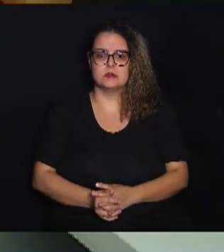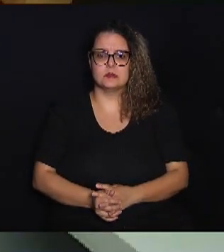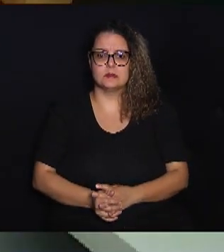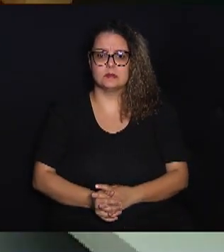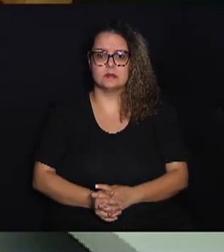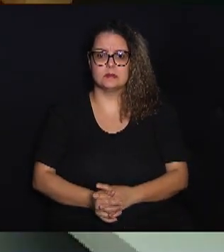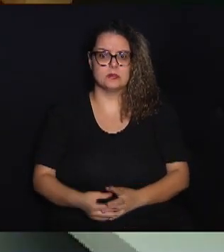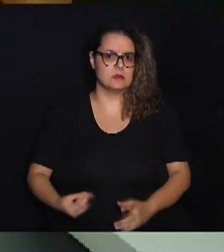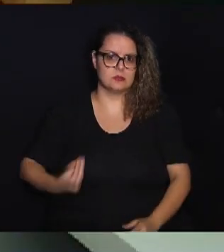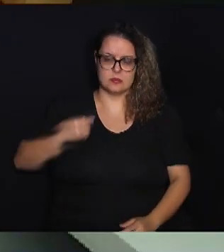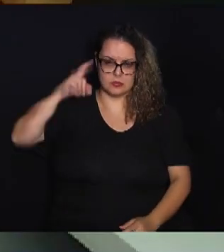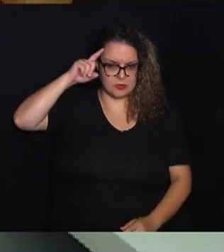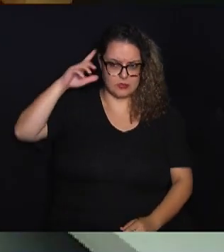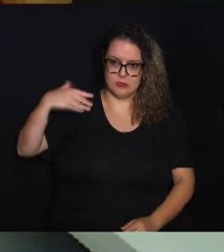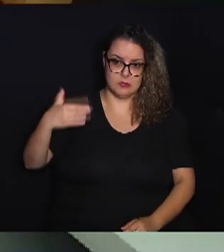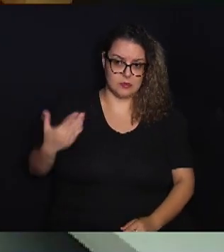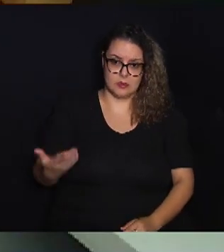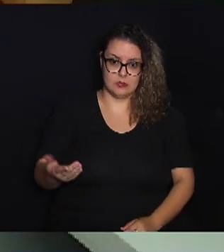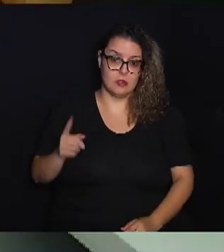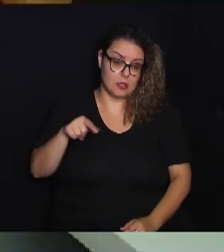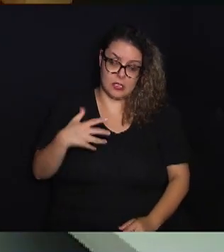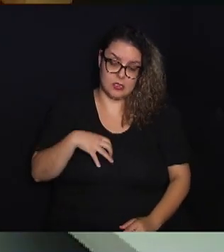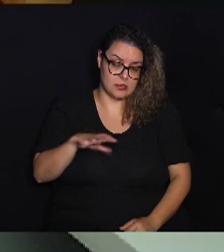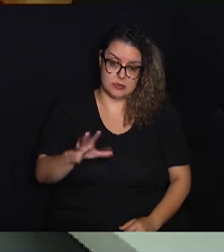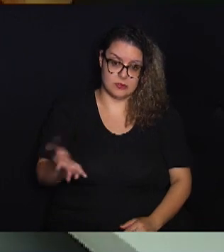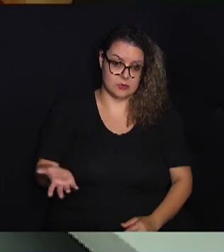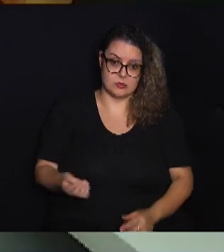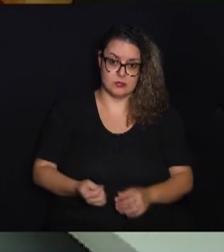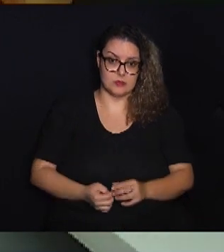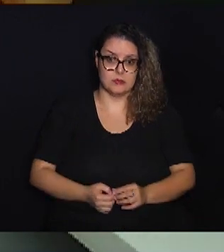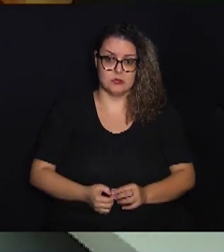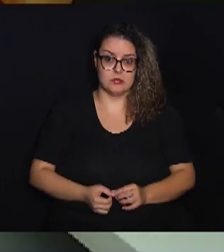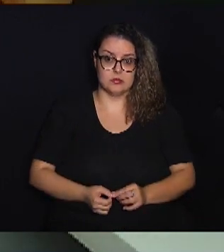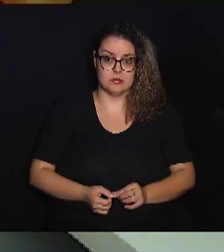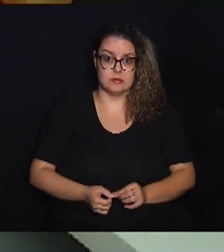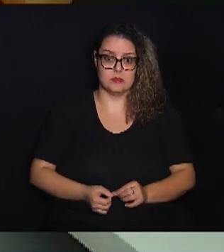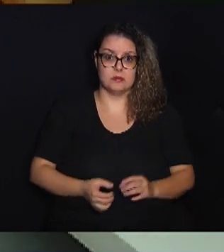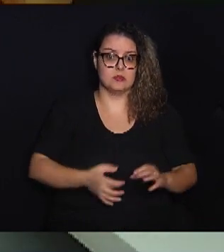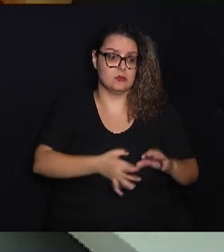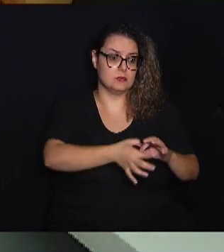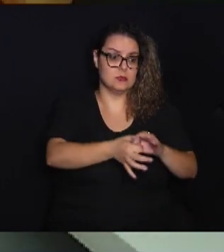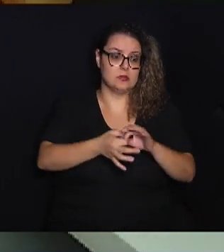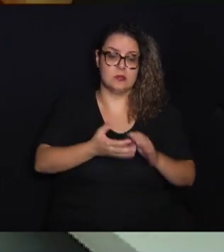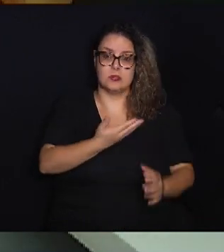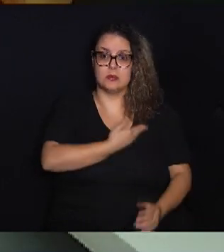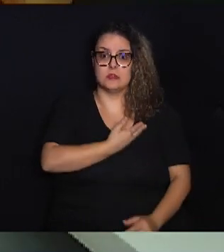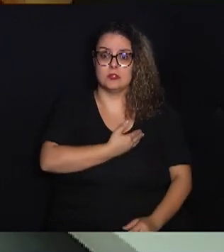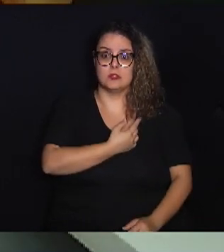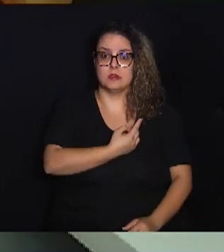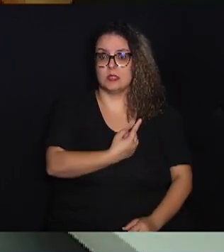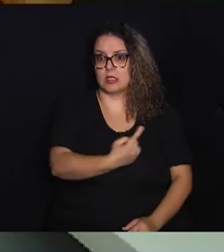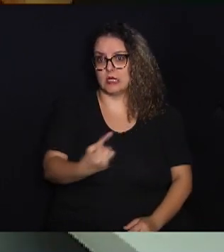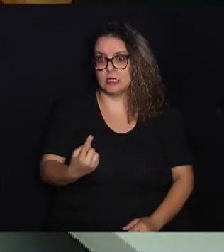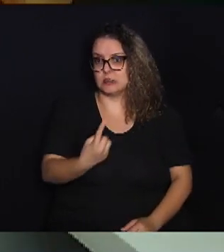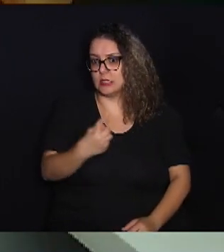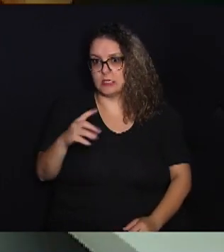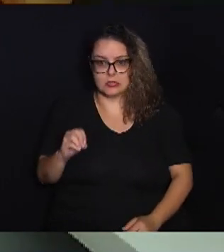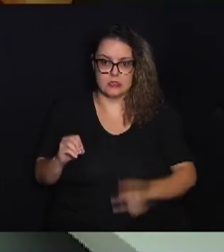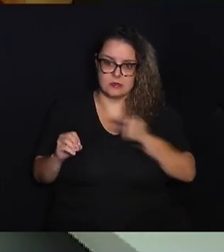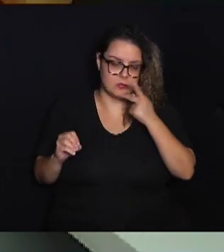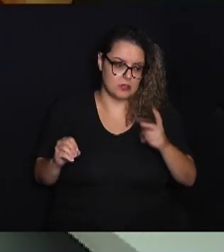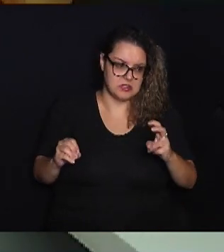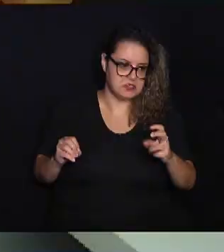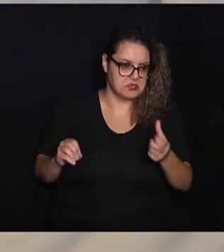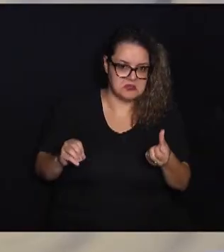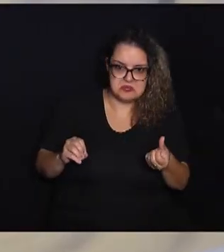vida prática é meio que isso, né? Se você tem um círculo de amigos aí, de cada 10 amigos, é isso que você falou, 5,